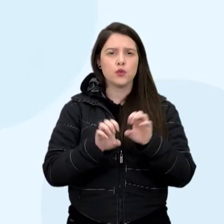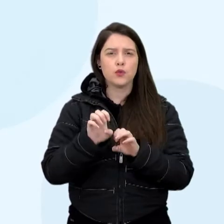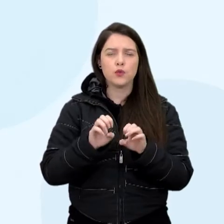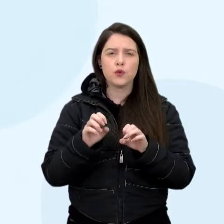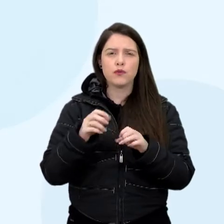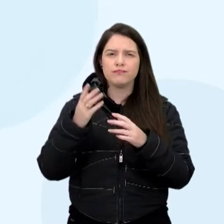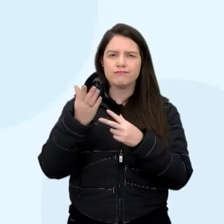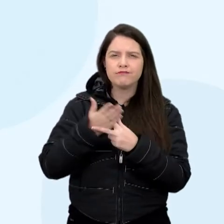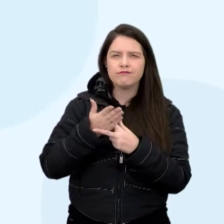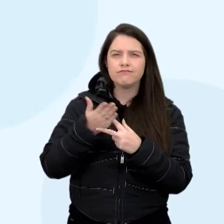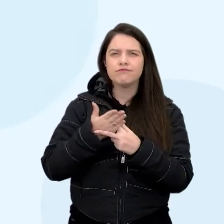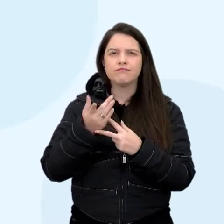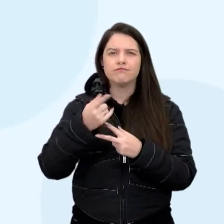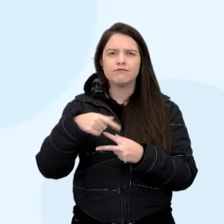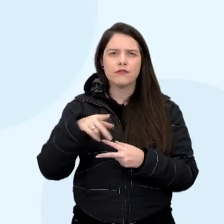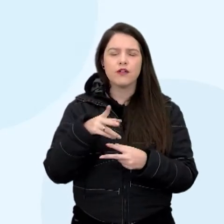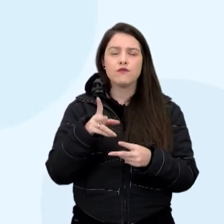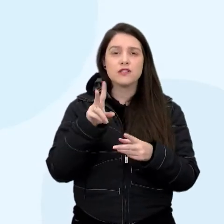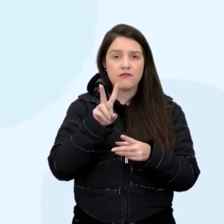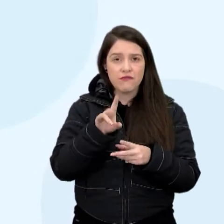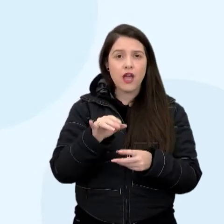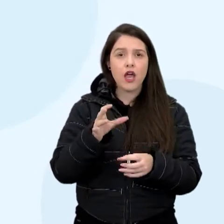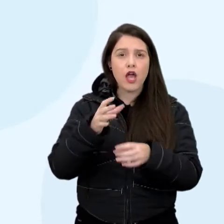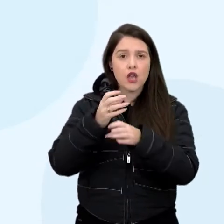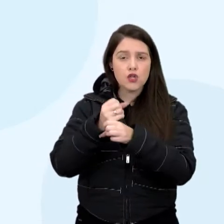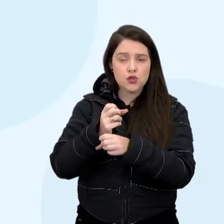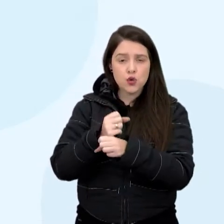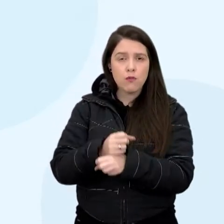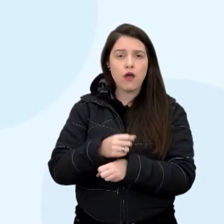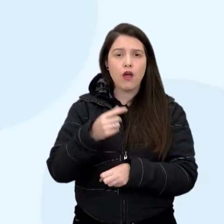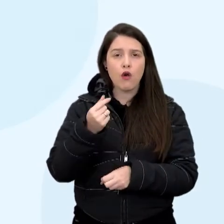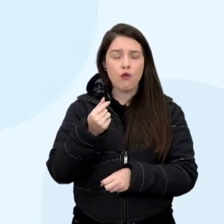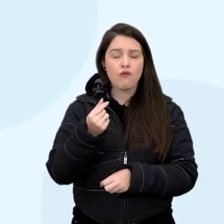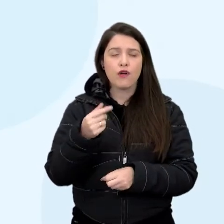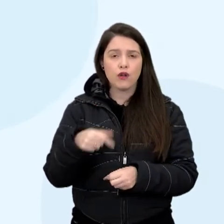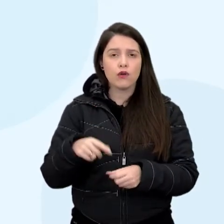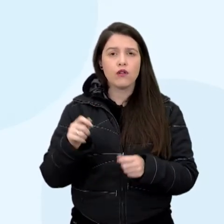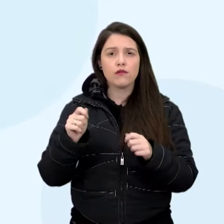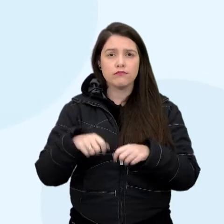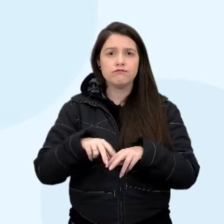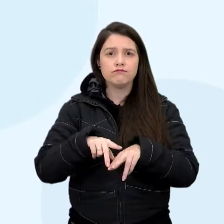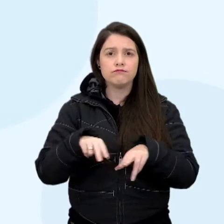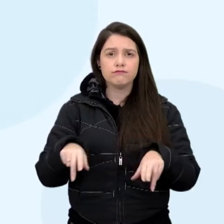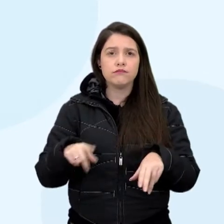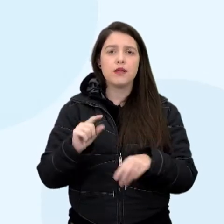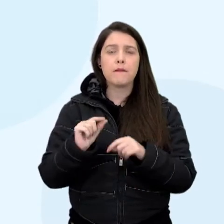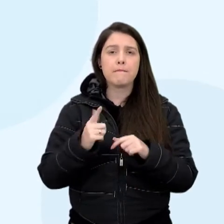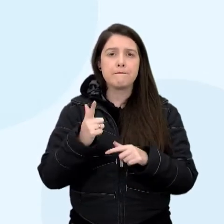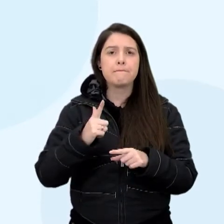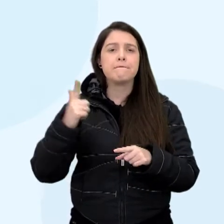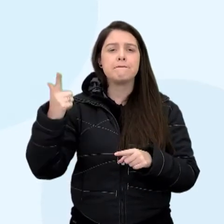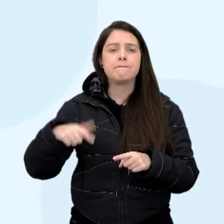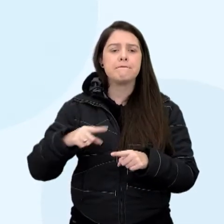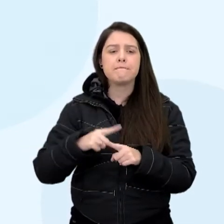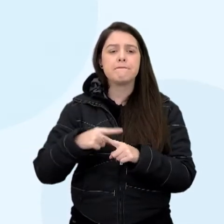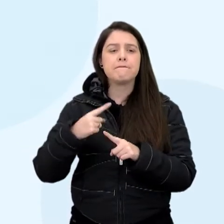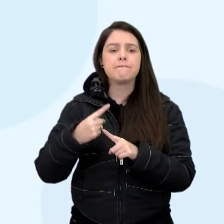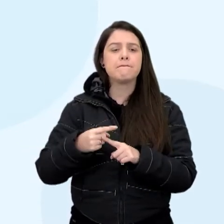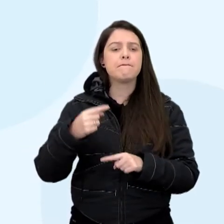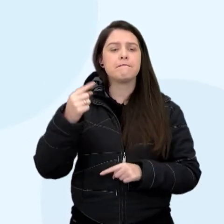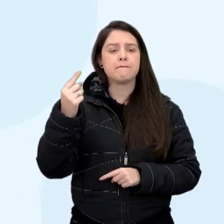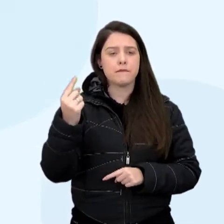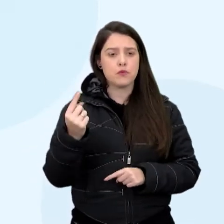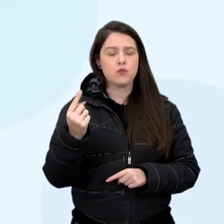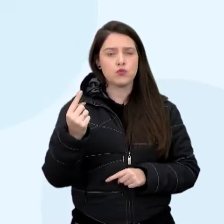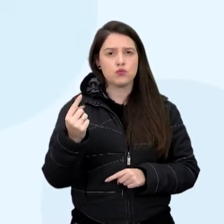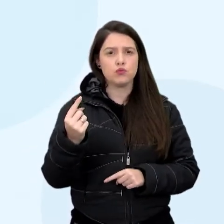esse espaço. Então, você vai somar esses valores I, aqui qualificados, que vai de quem? Do 1, tá